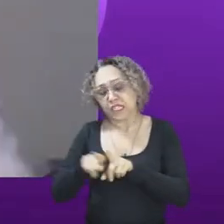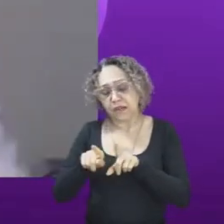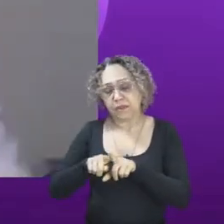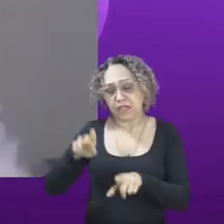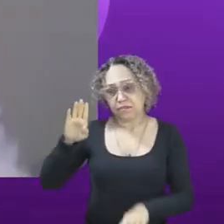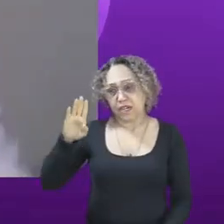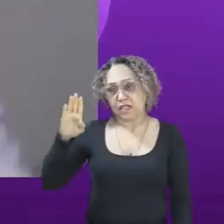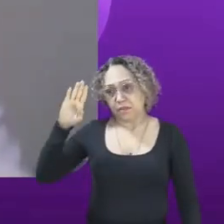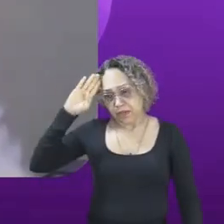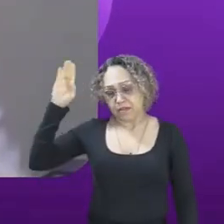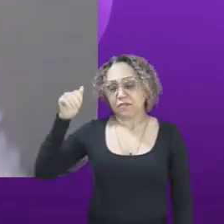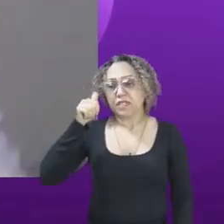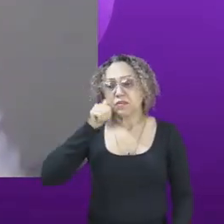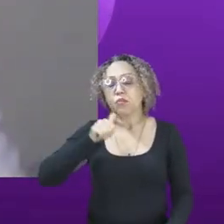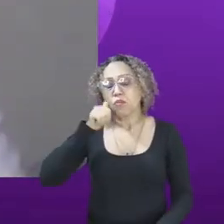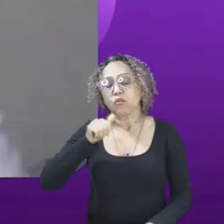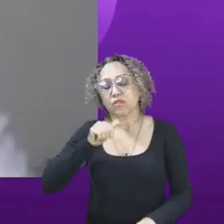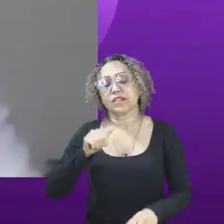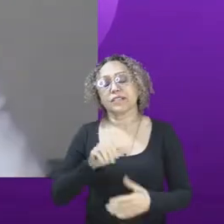nós por conta, né,